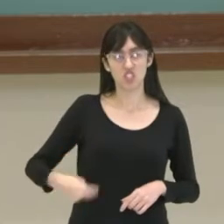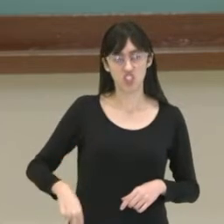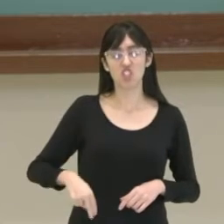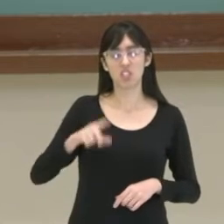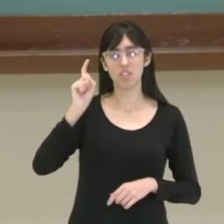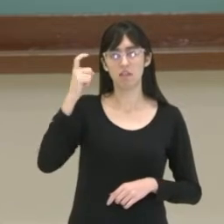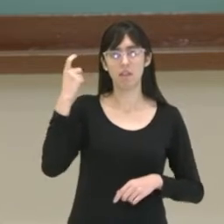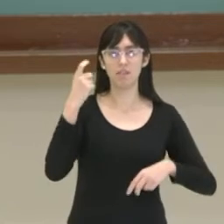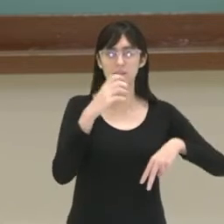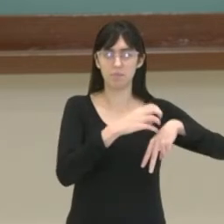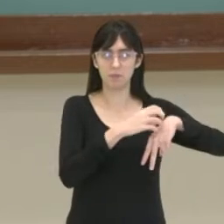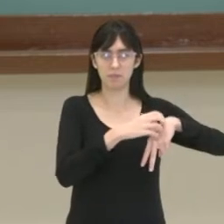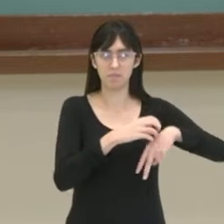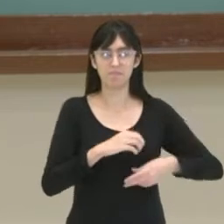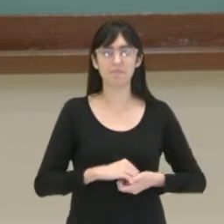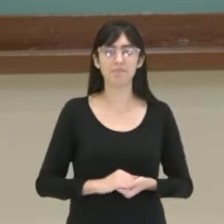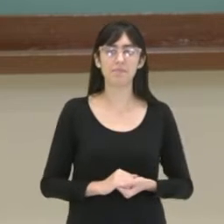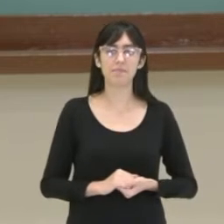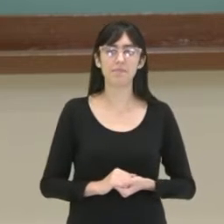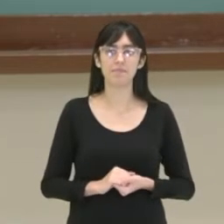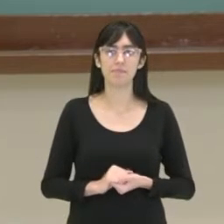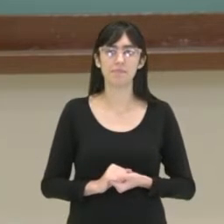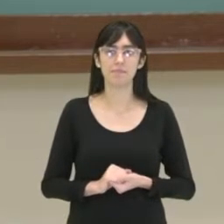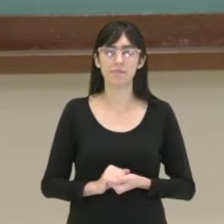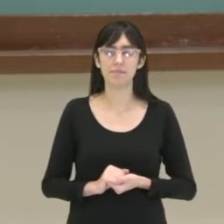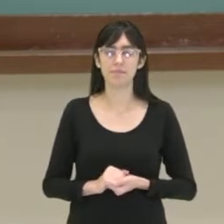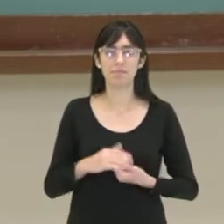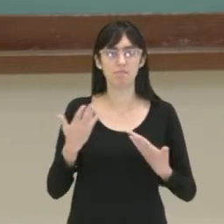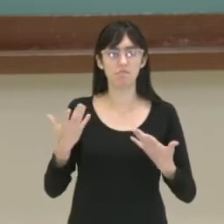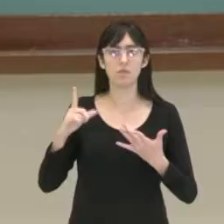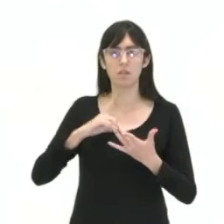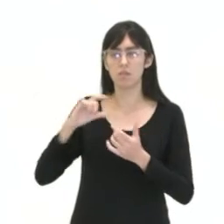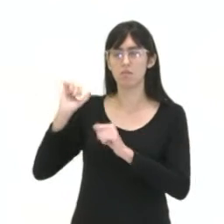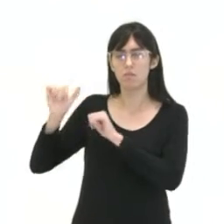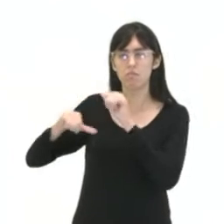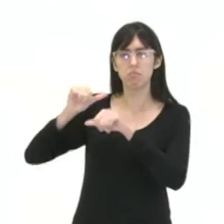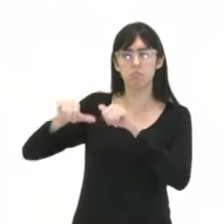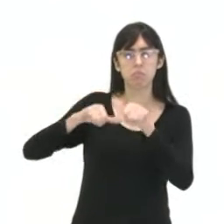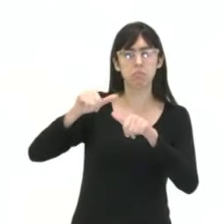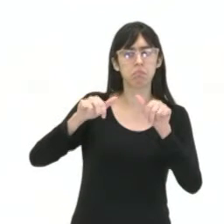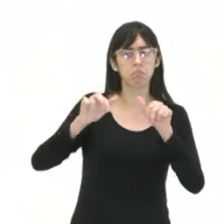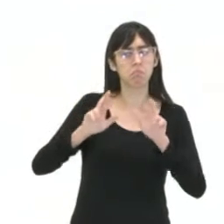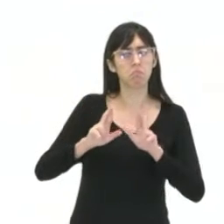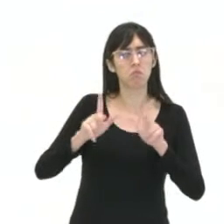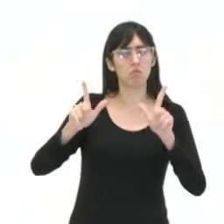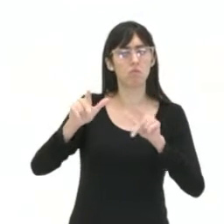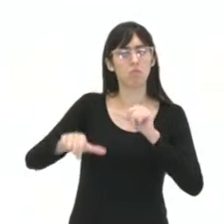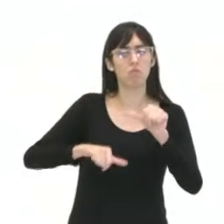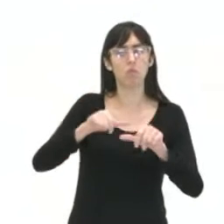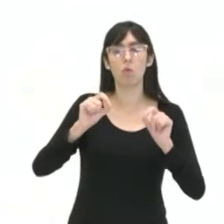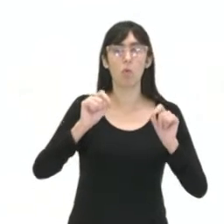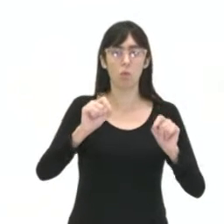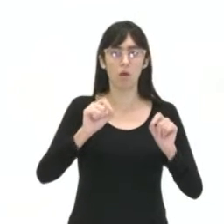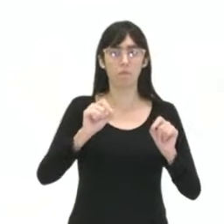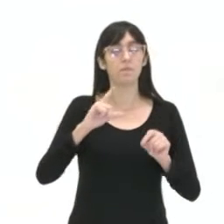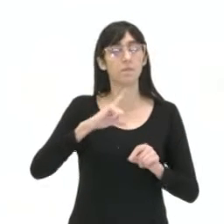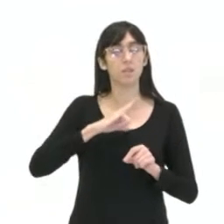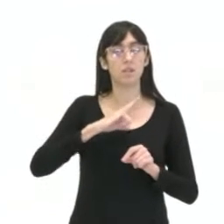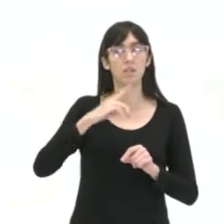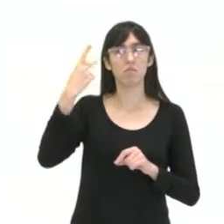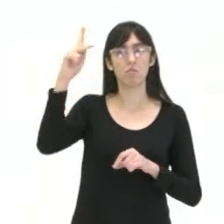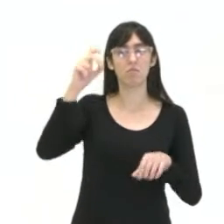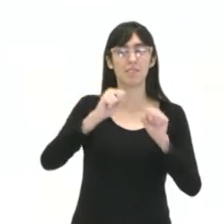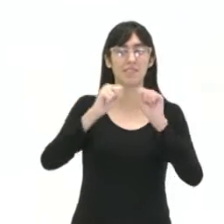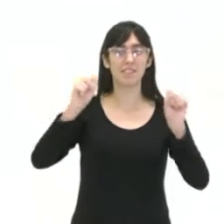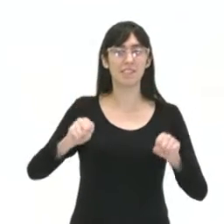monarquia. Bem, sobre o processo de modernização, esses processos se revelam através da dinâmica dos sistemas